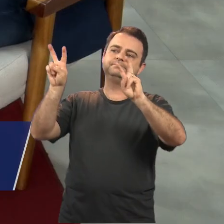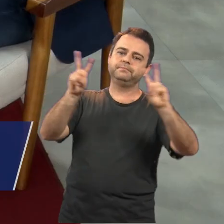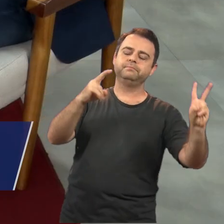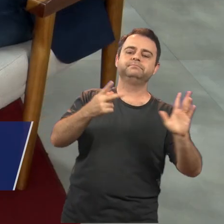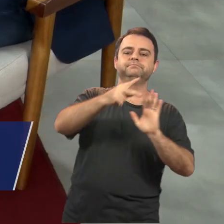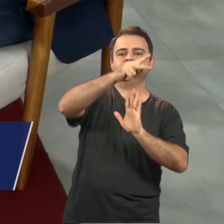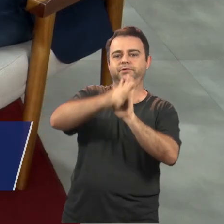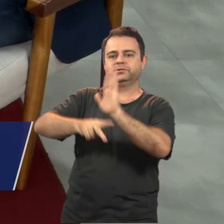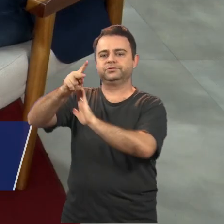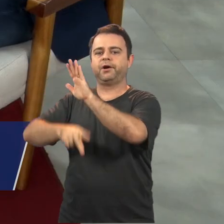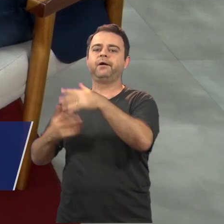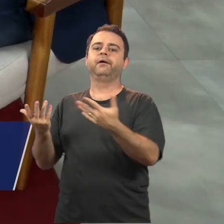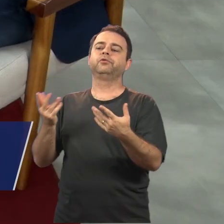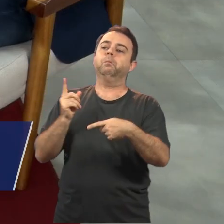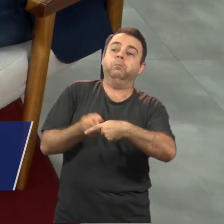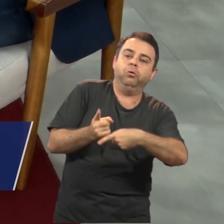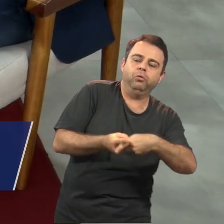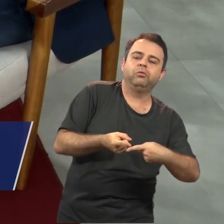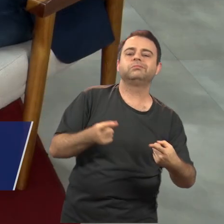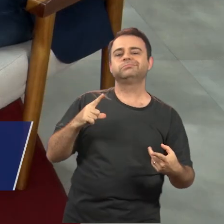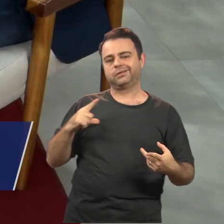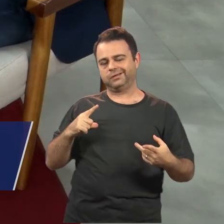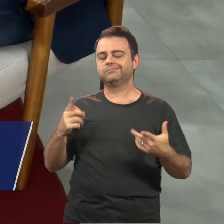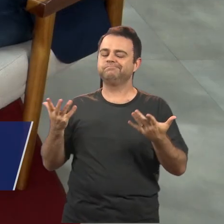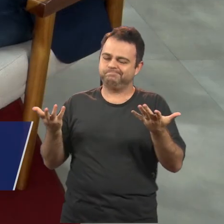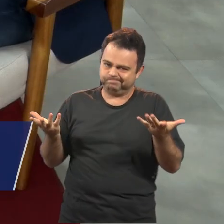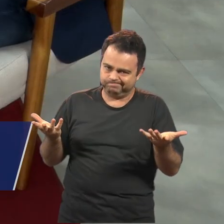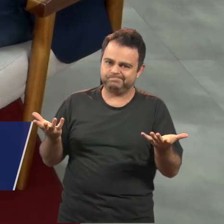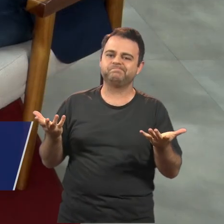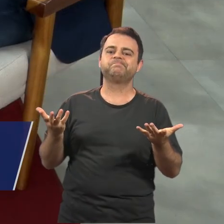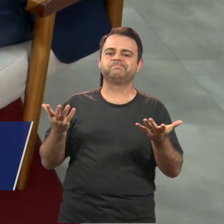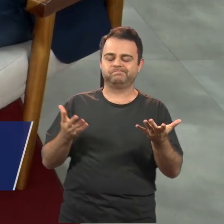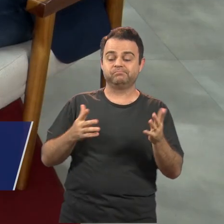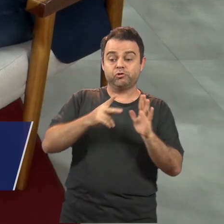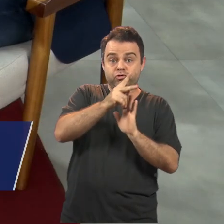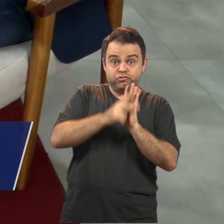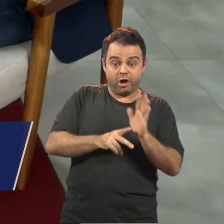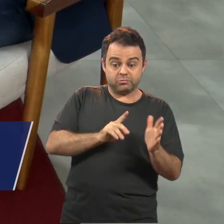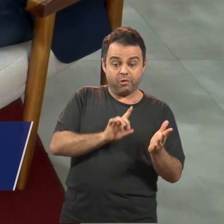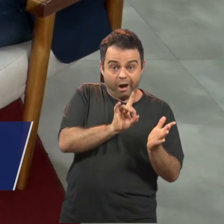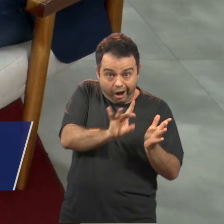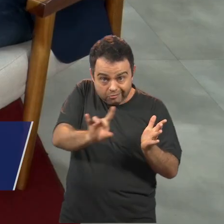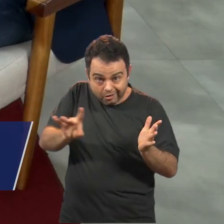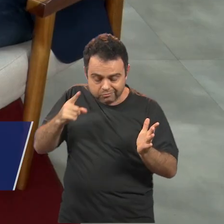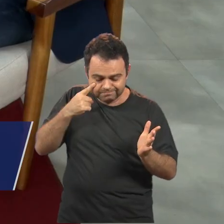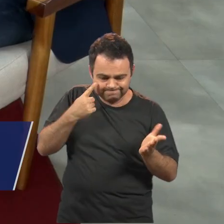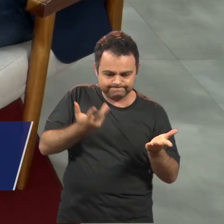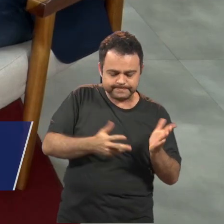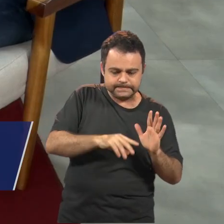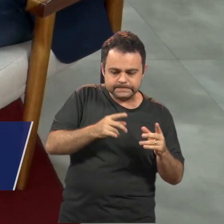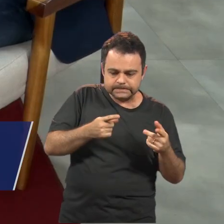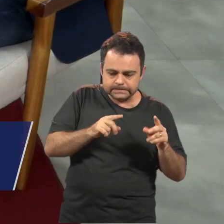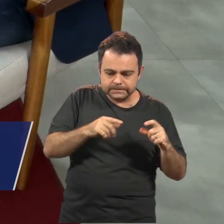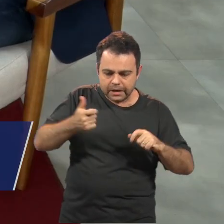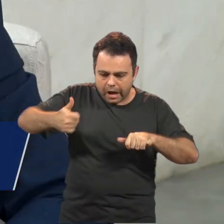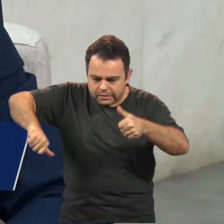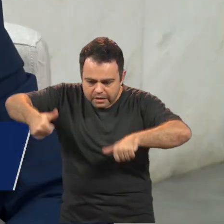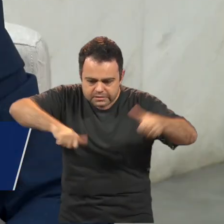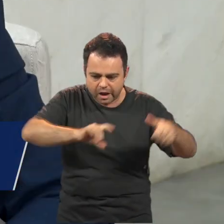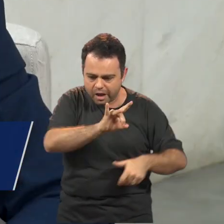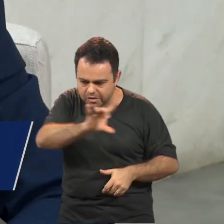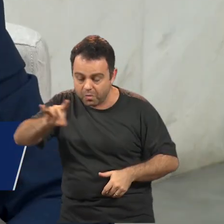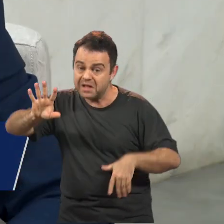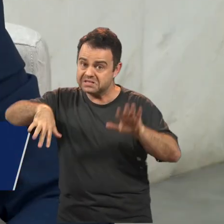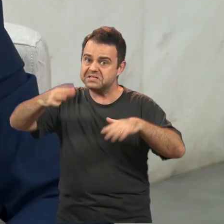Vocês analisam cada projeto, mesmo quando há uma lista extensa, né, na ordem do dia. E a população que acompanha em casa,